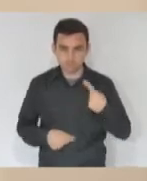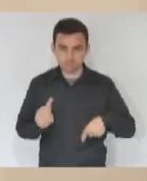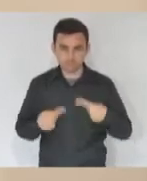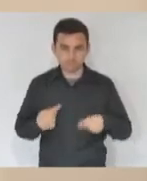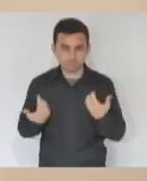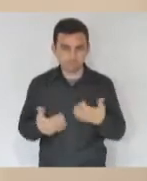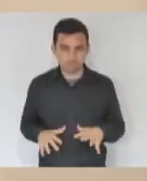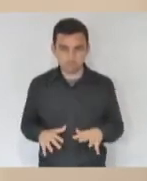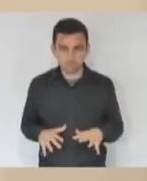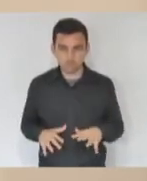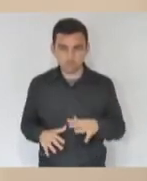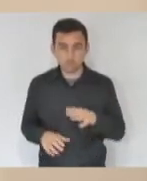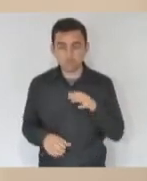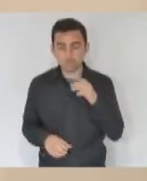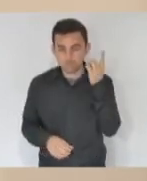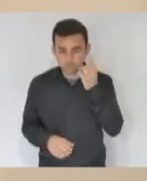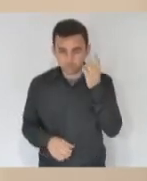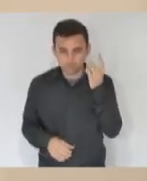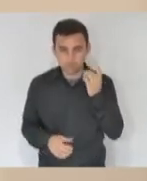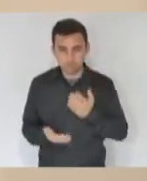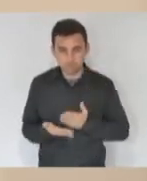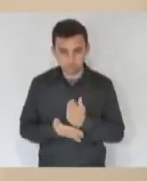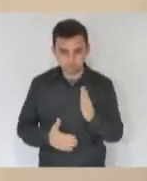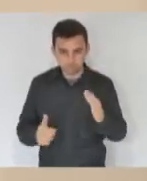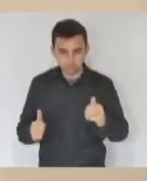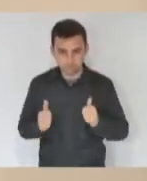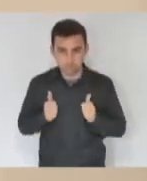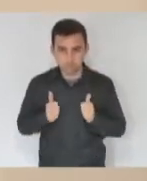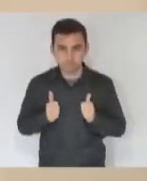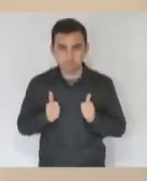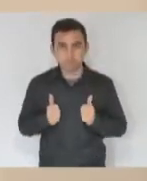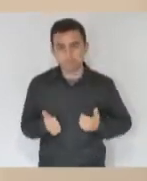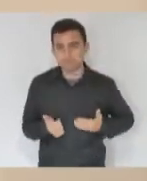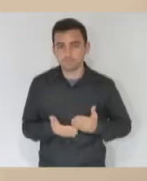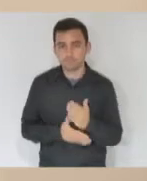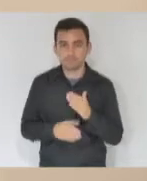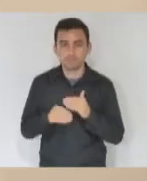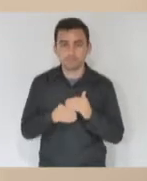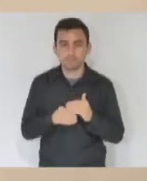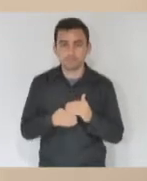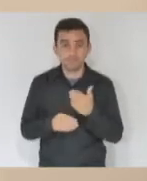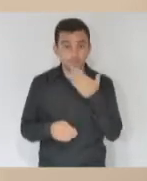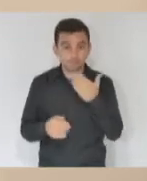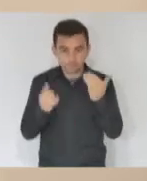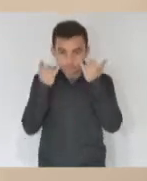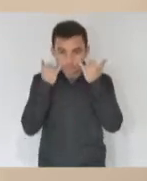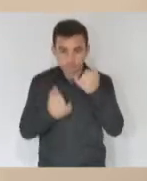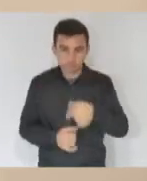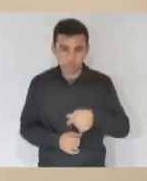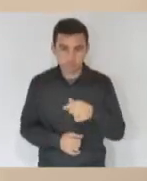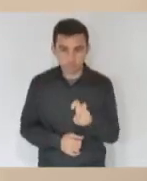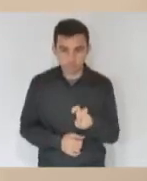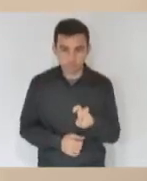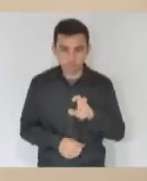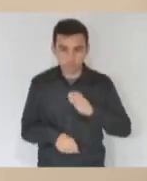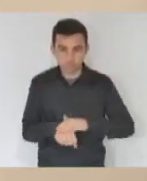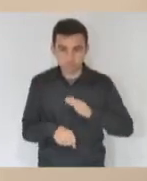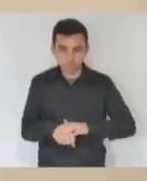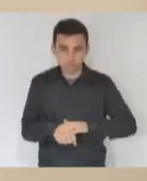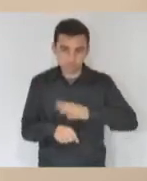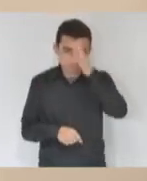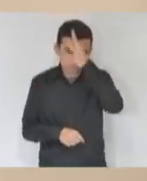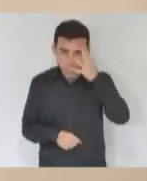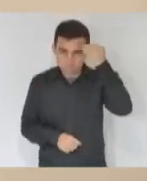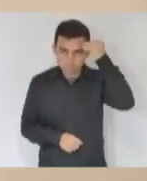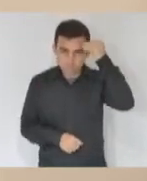em votação, deputados que aprovam permaneçam como se encontram. Aprovado por unanimidade. Pedido de informação 75, autoria deputada Luciane